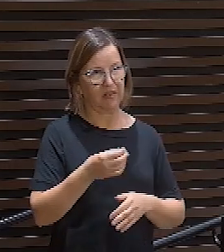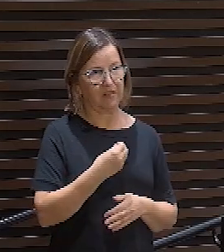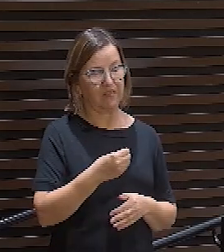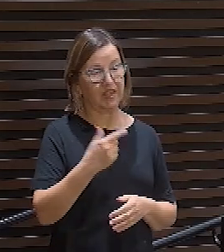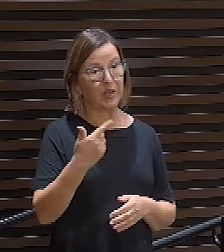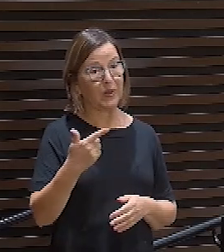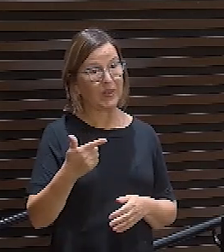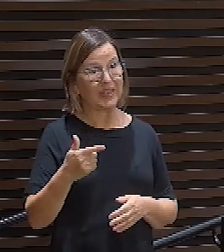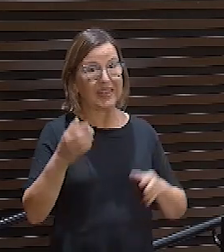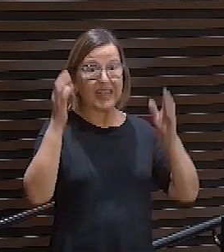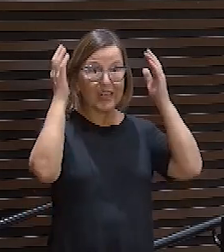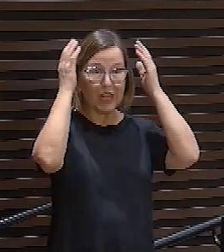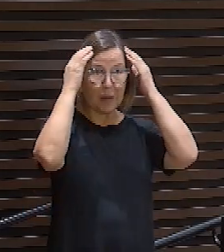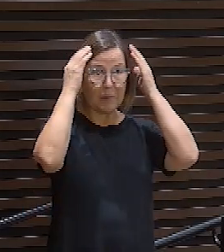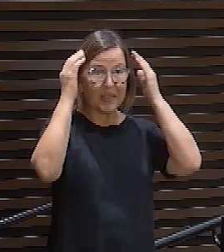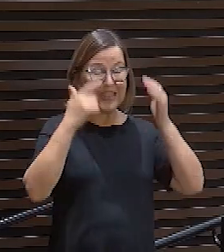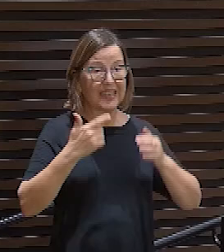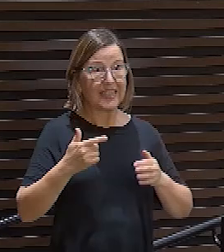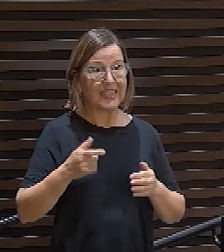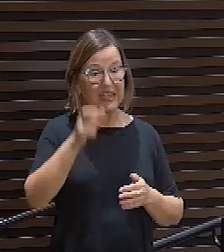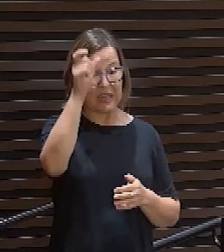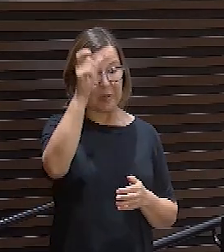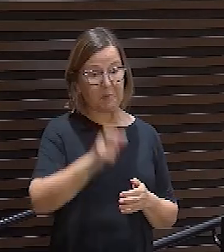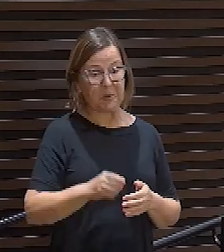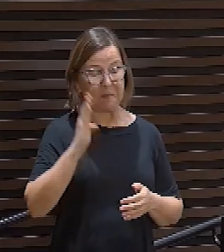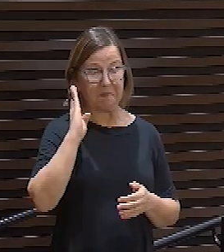Senhor, Ele fala como que nós